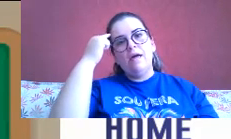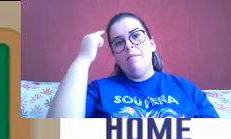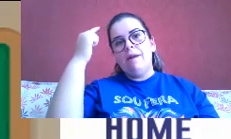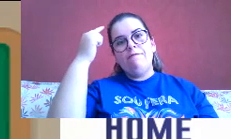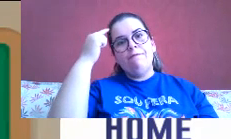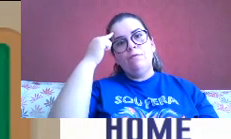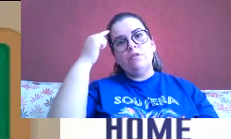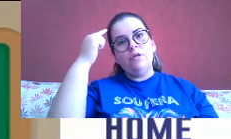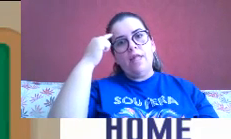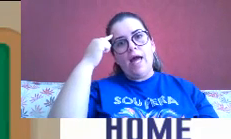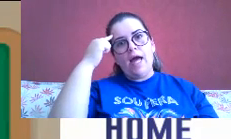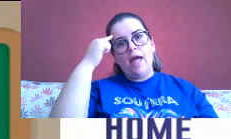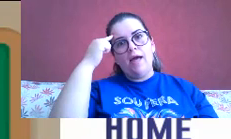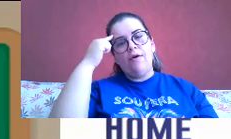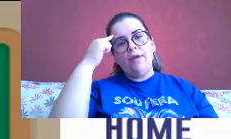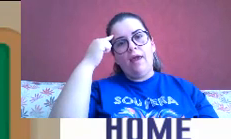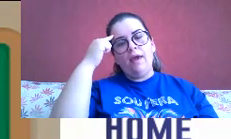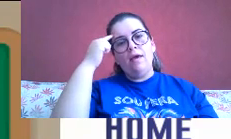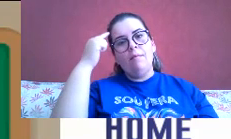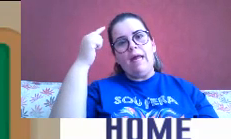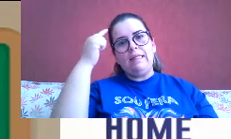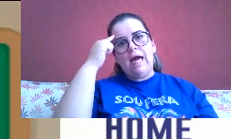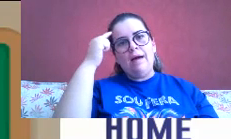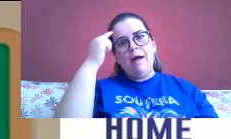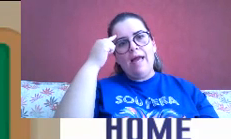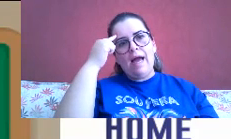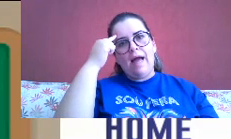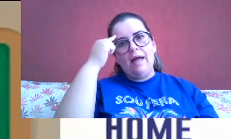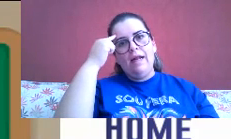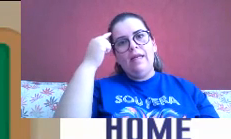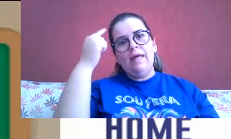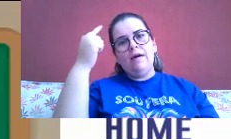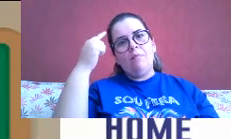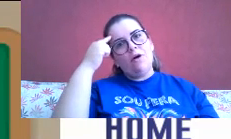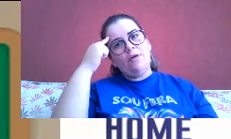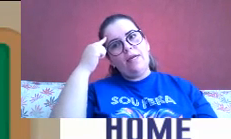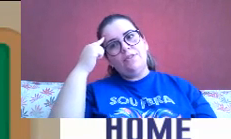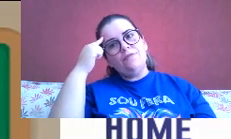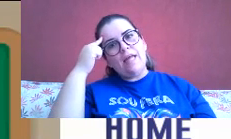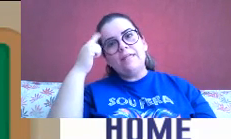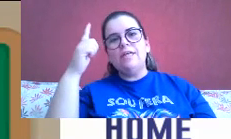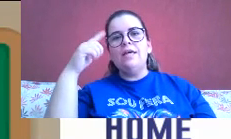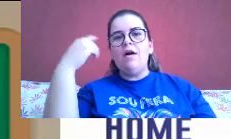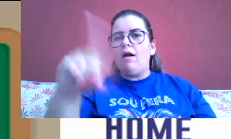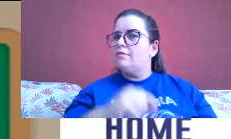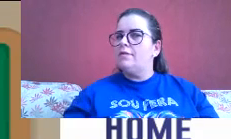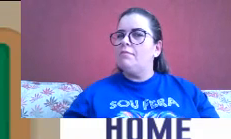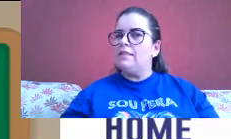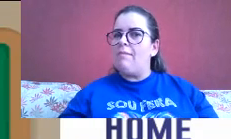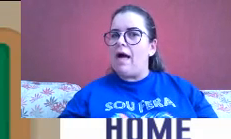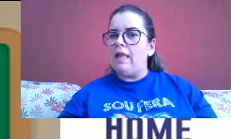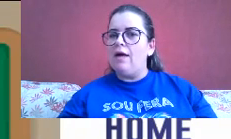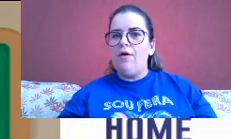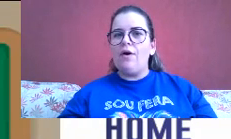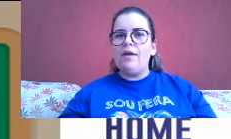casa para funcionar Ok para trabalhar liga o modo criatividade aí ó e